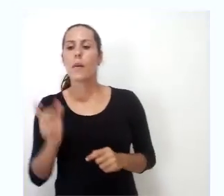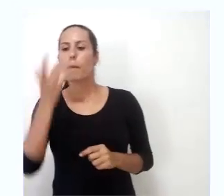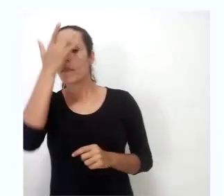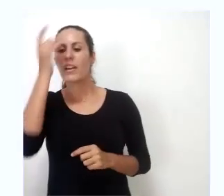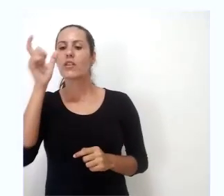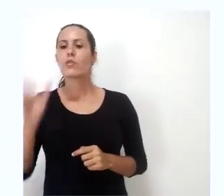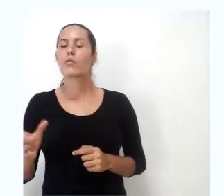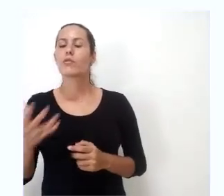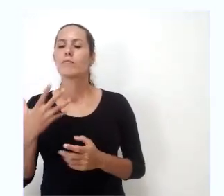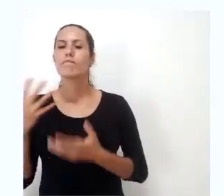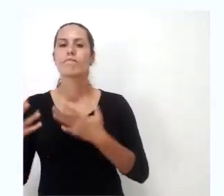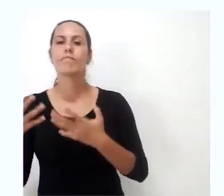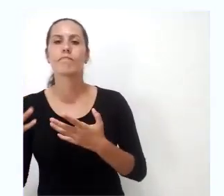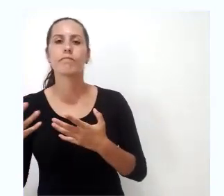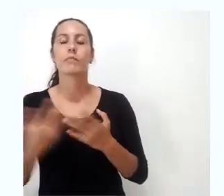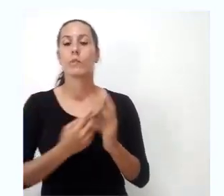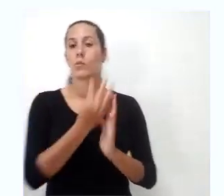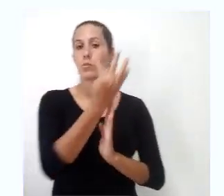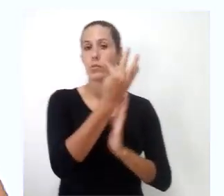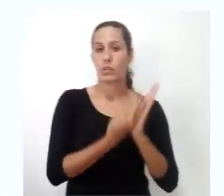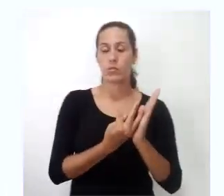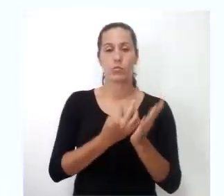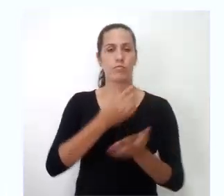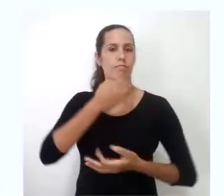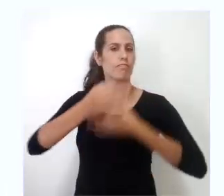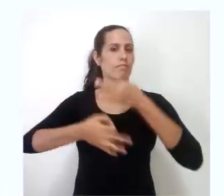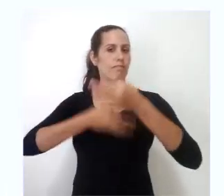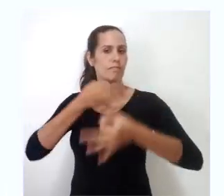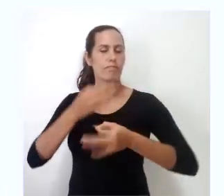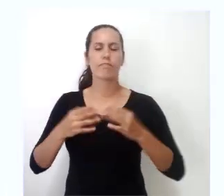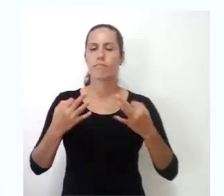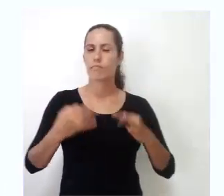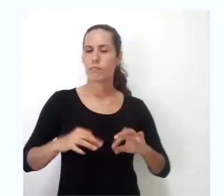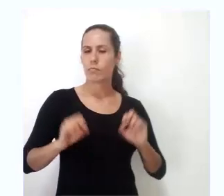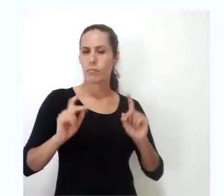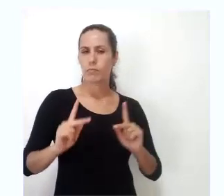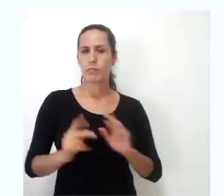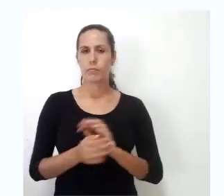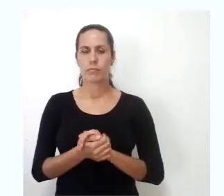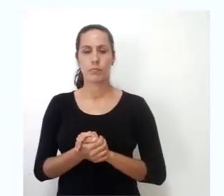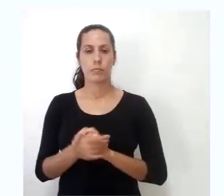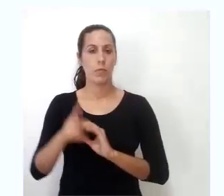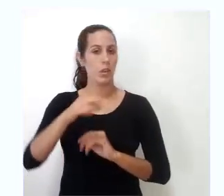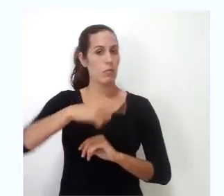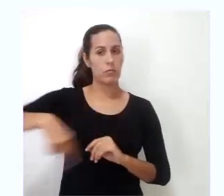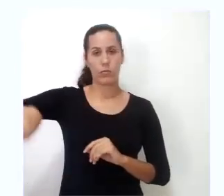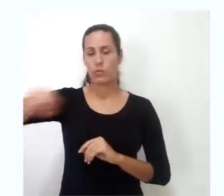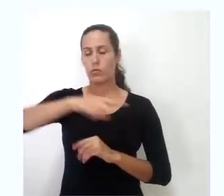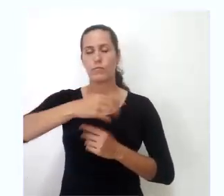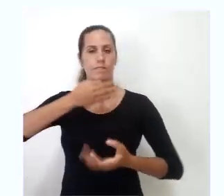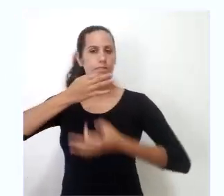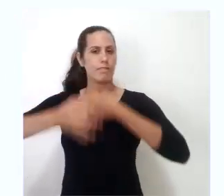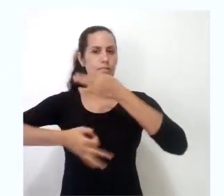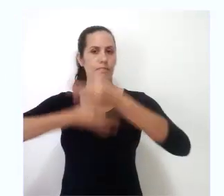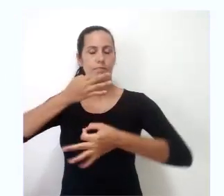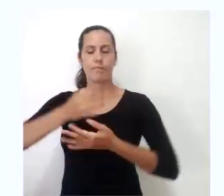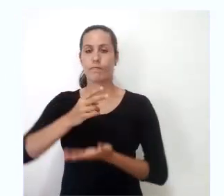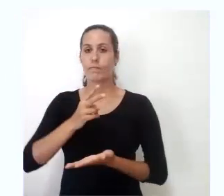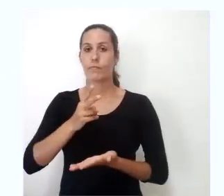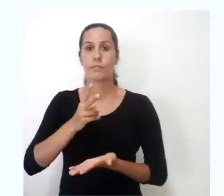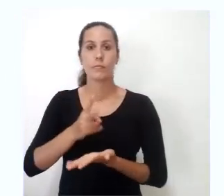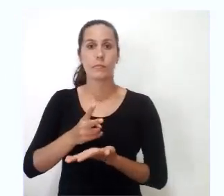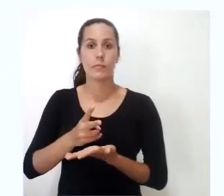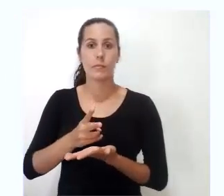alguém sobre. Então, textos argumentativos, certo? Você vai argumentar.